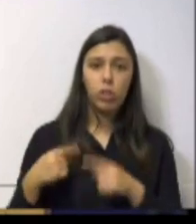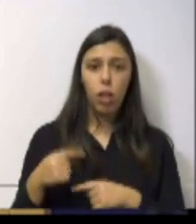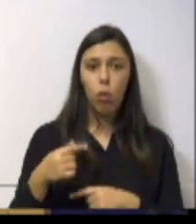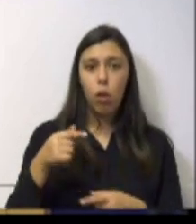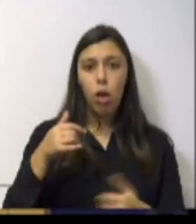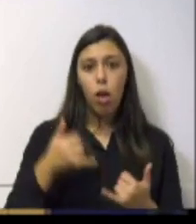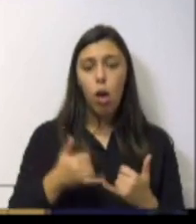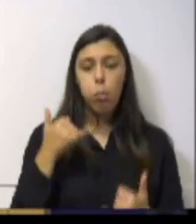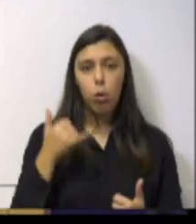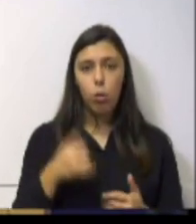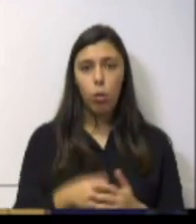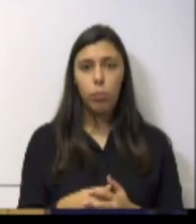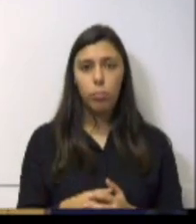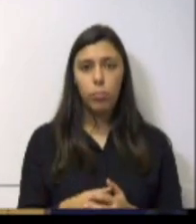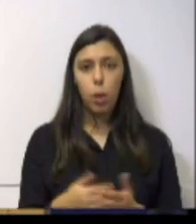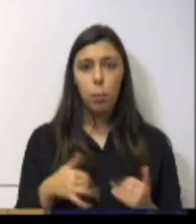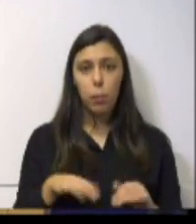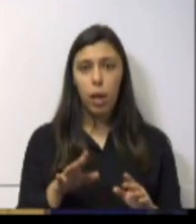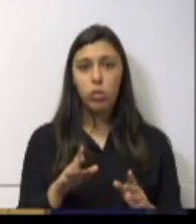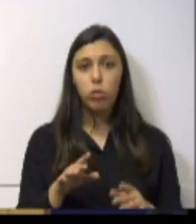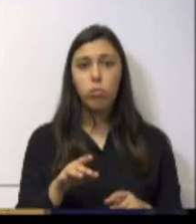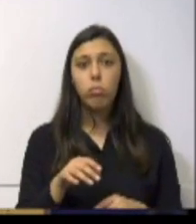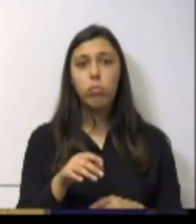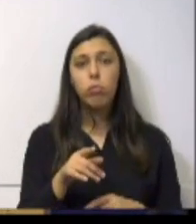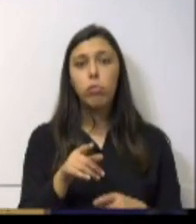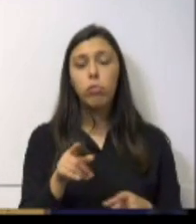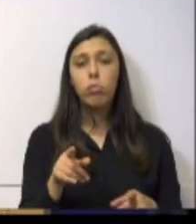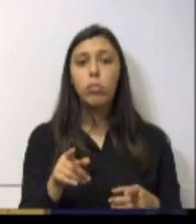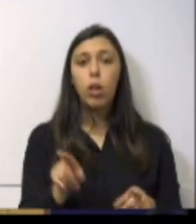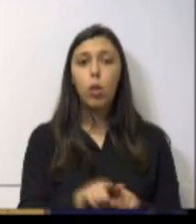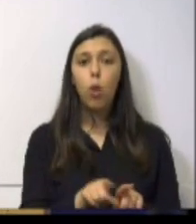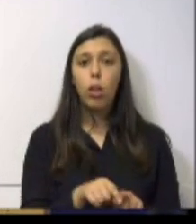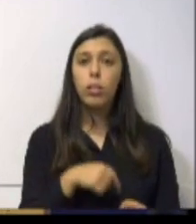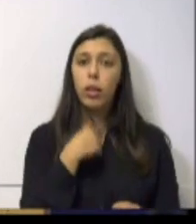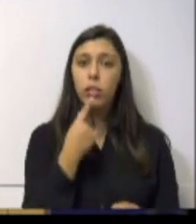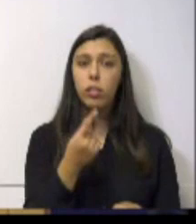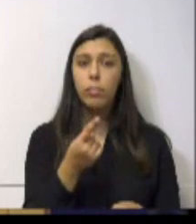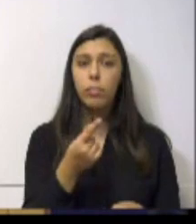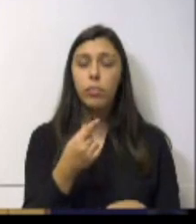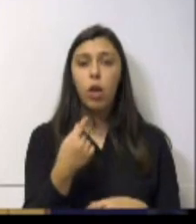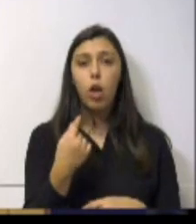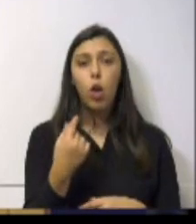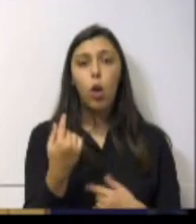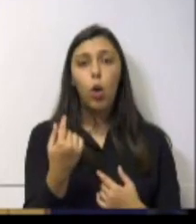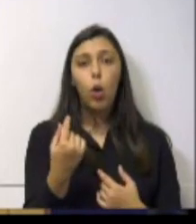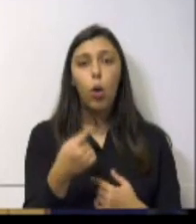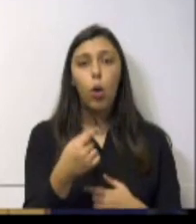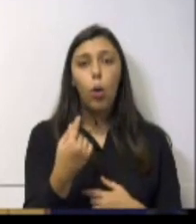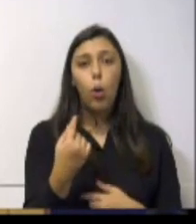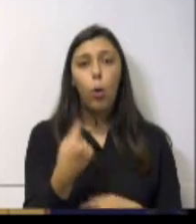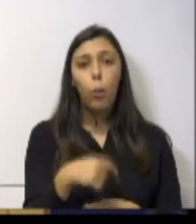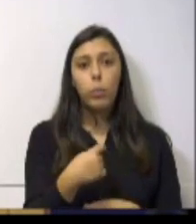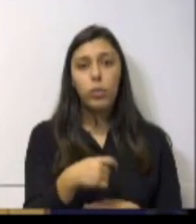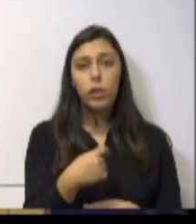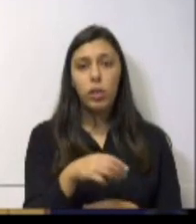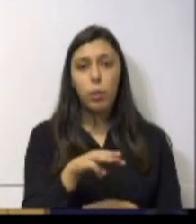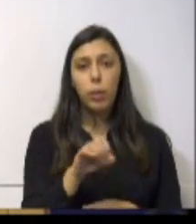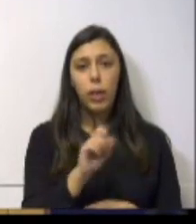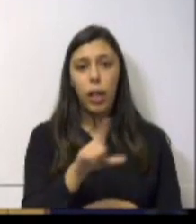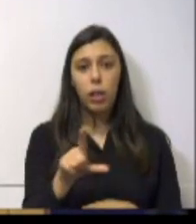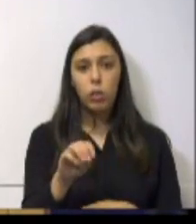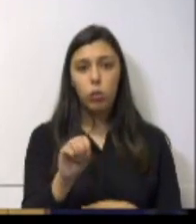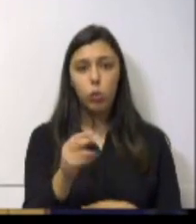espontânea. Nasceu, segundo afirmou o vice-presidente de então, da década de 80, Miguel de Sousa,